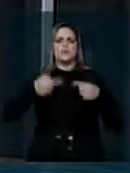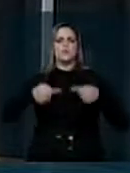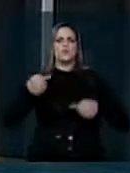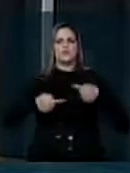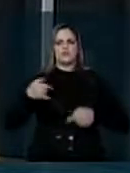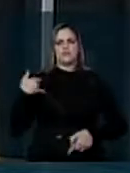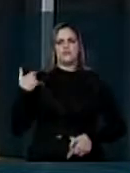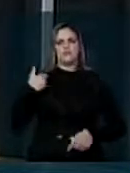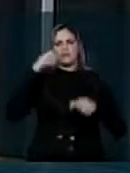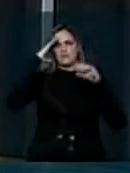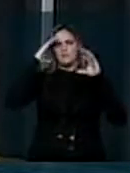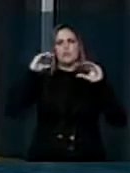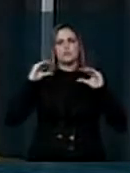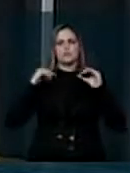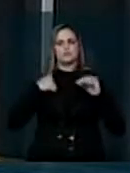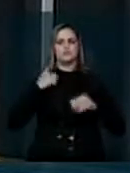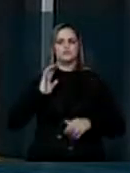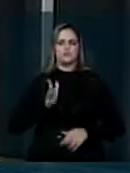maturidade.